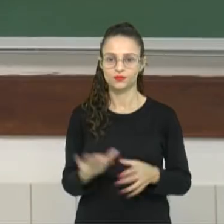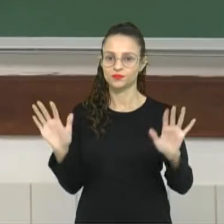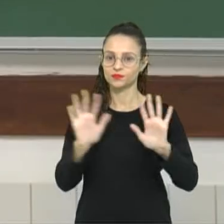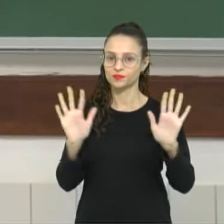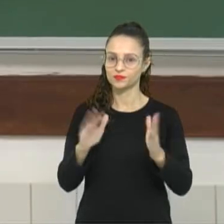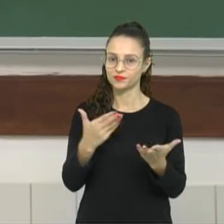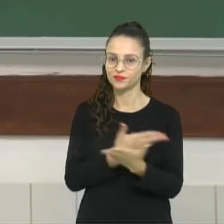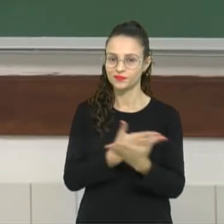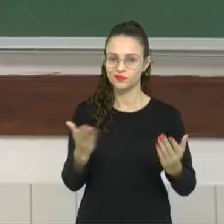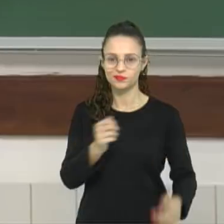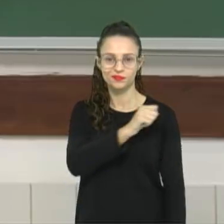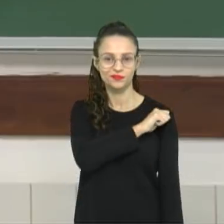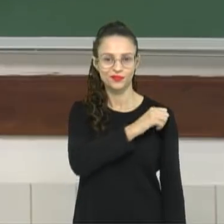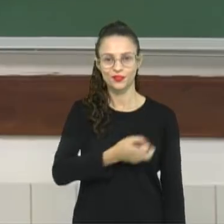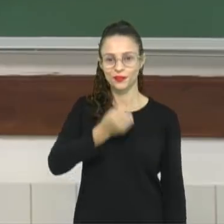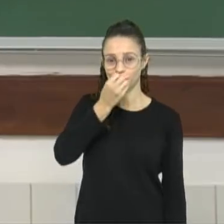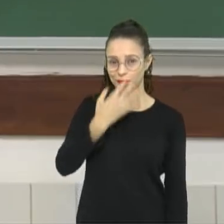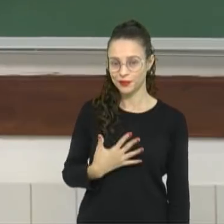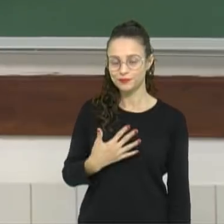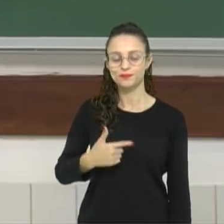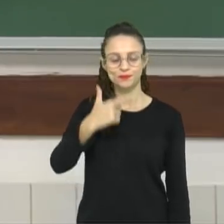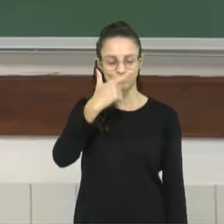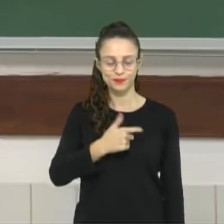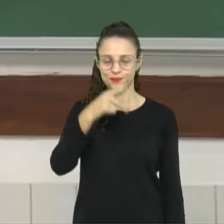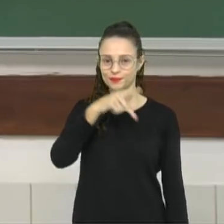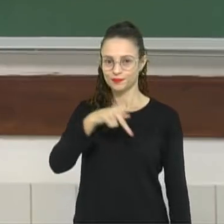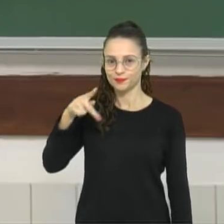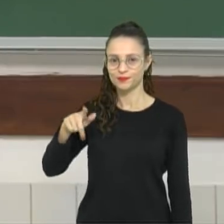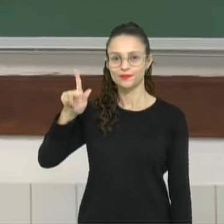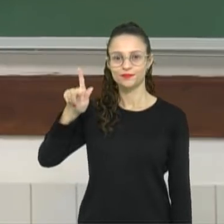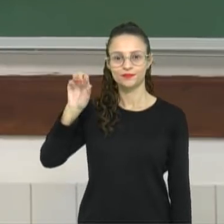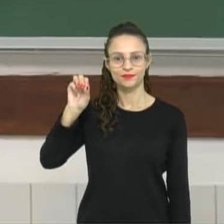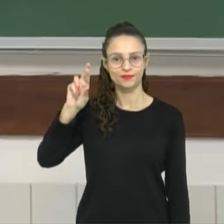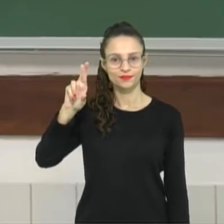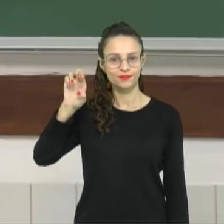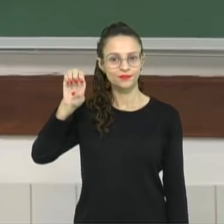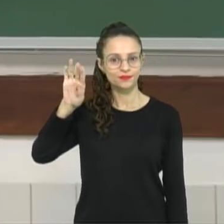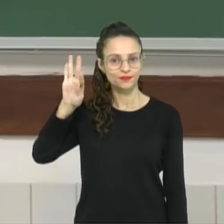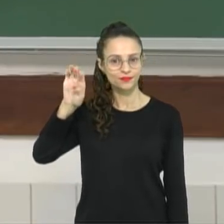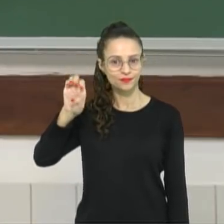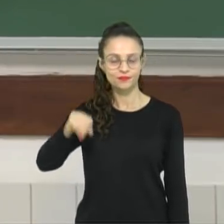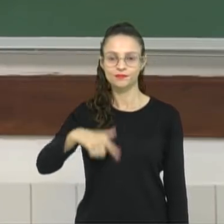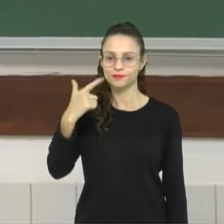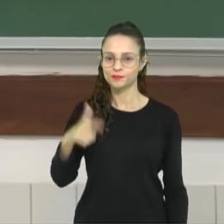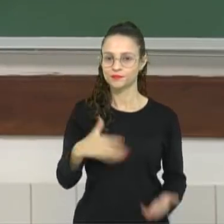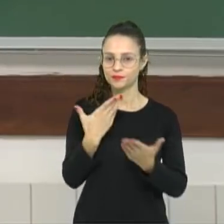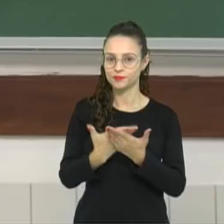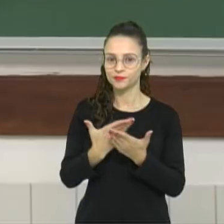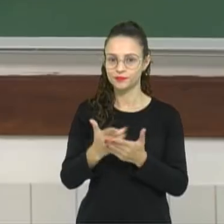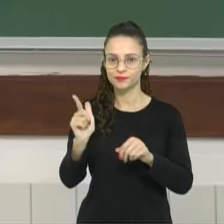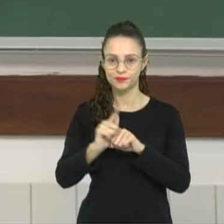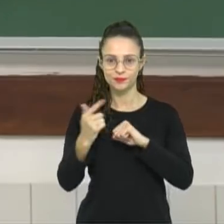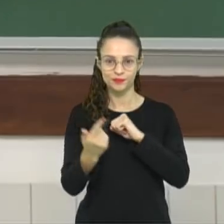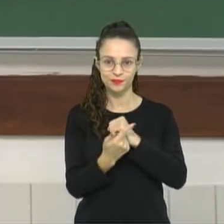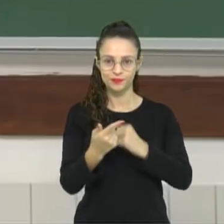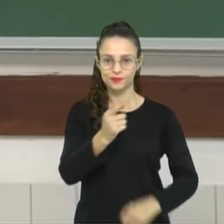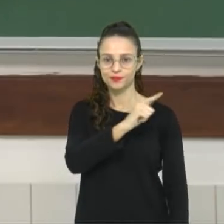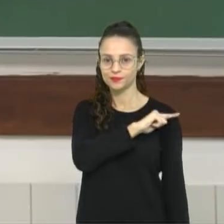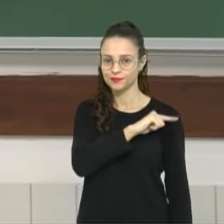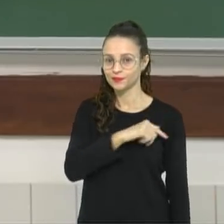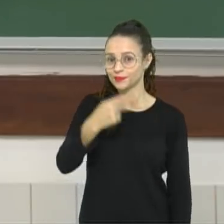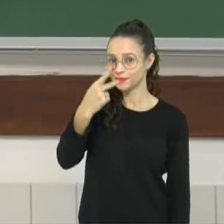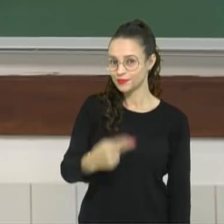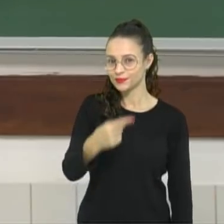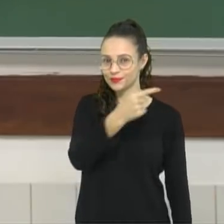Olá, meus queridos alunos, tudo bem com vocês? Professora Gorete Wozniak, mais uma aula de Geografia para o 7º ano. E essa semana é